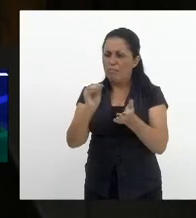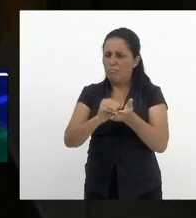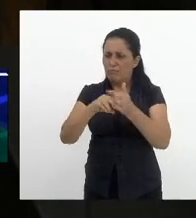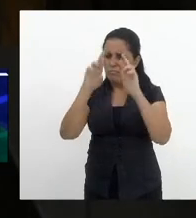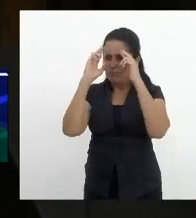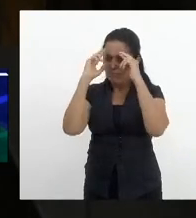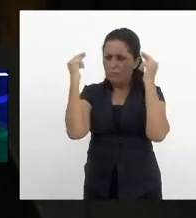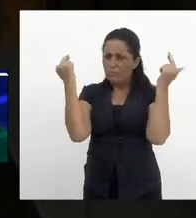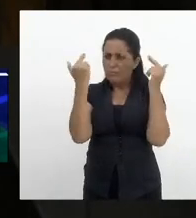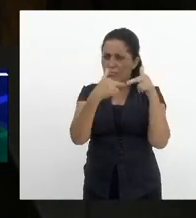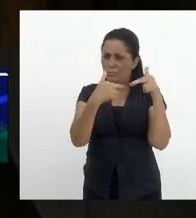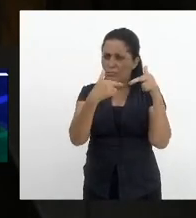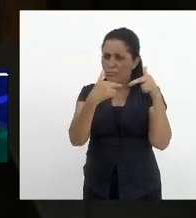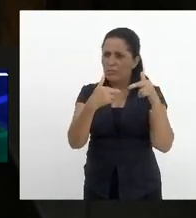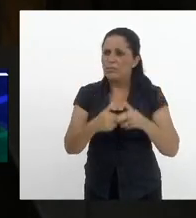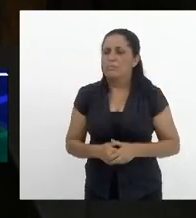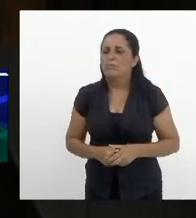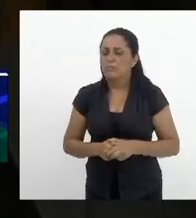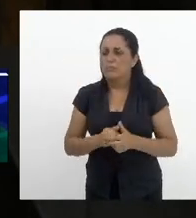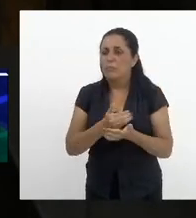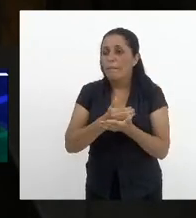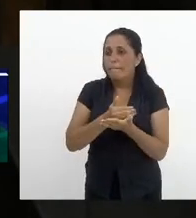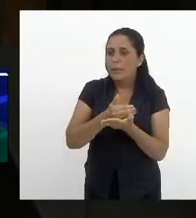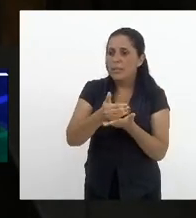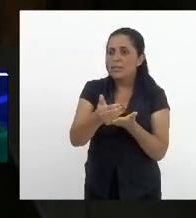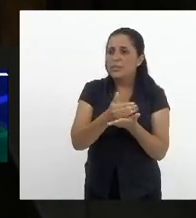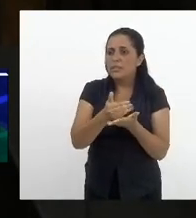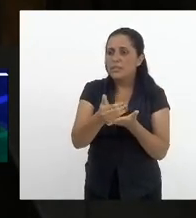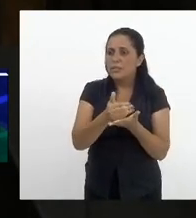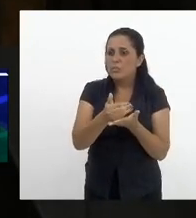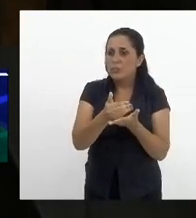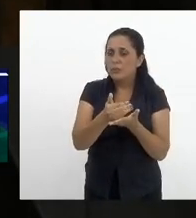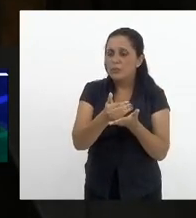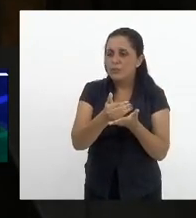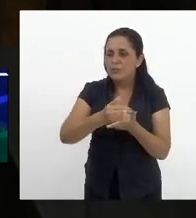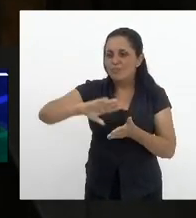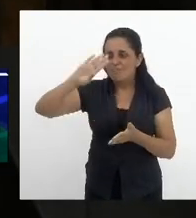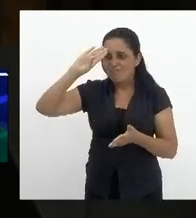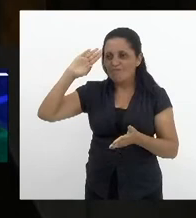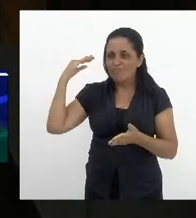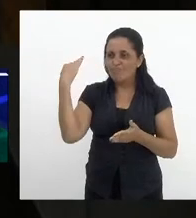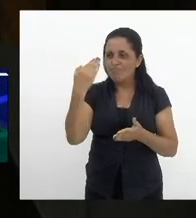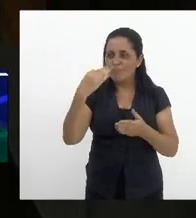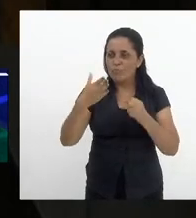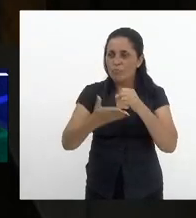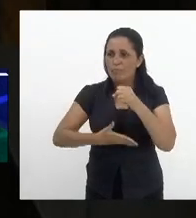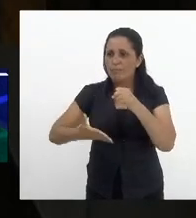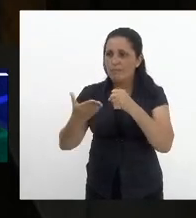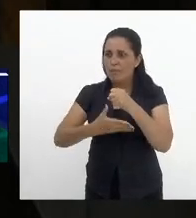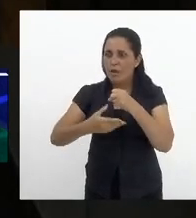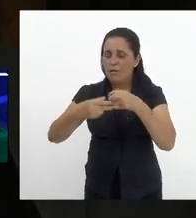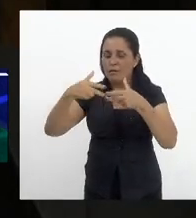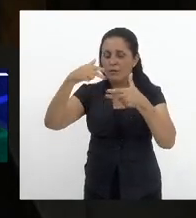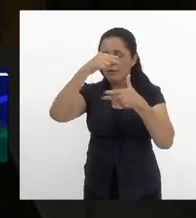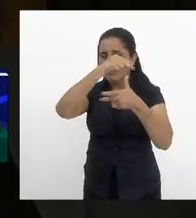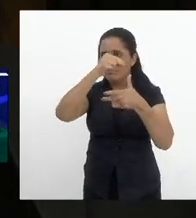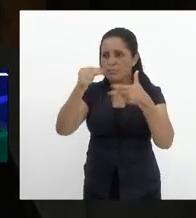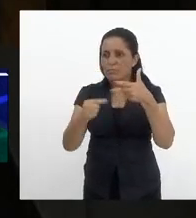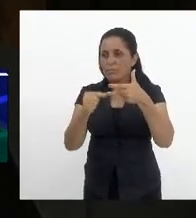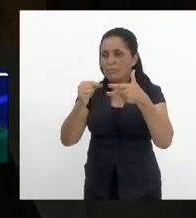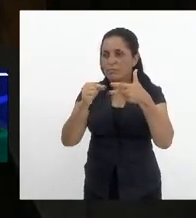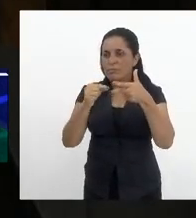desrespeitar o princípio elementar mais básico, que os poderes são